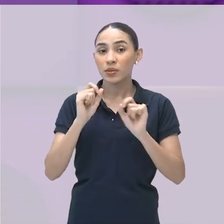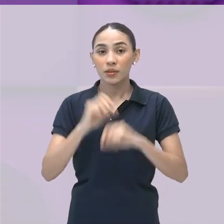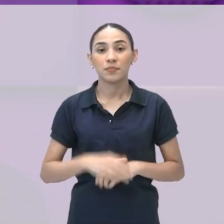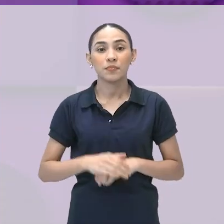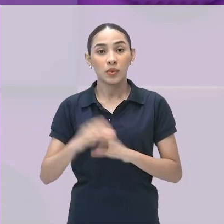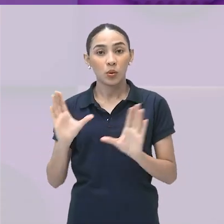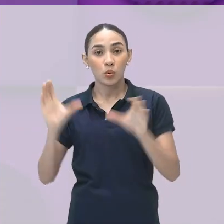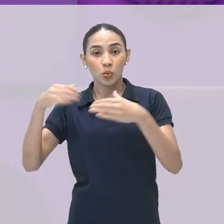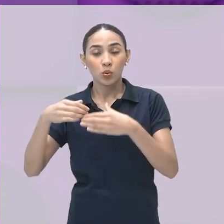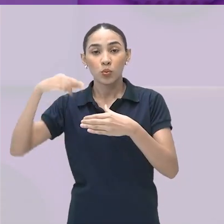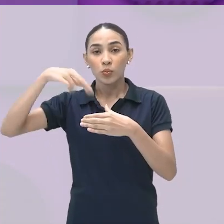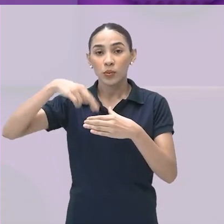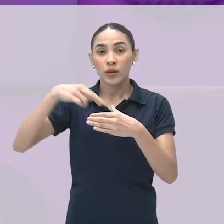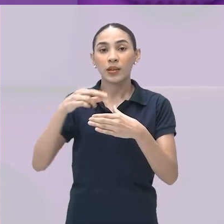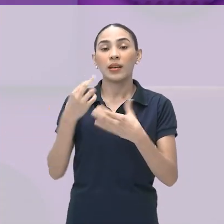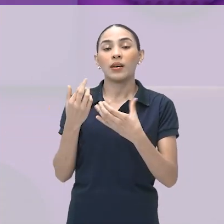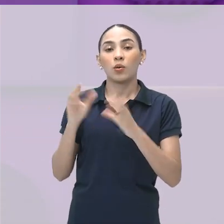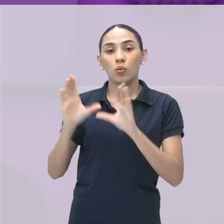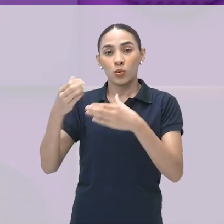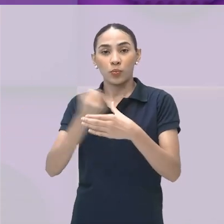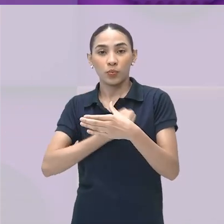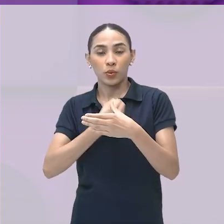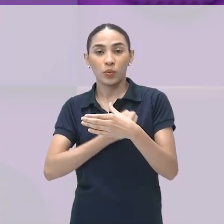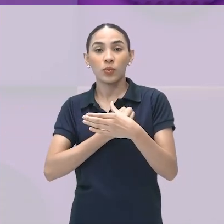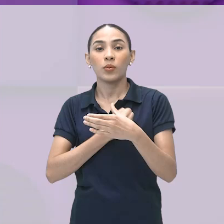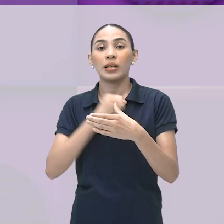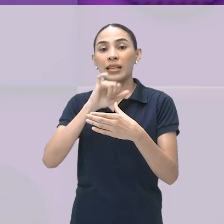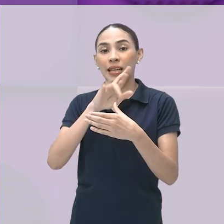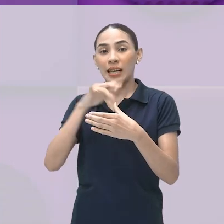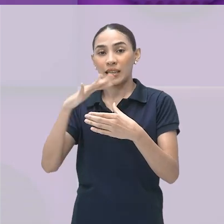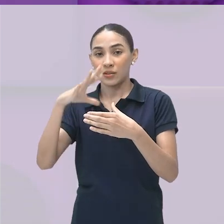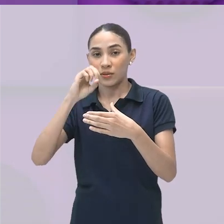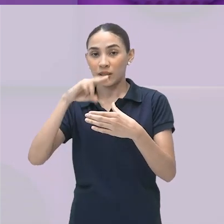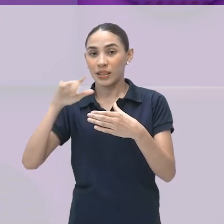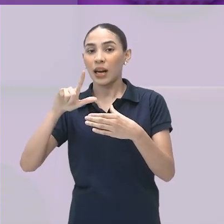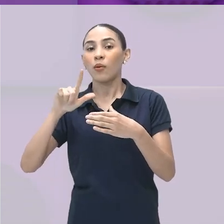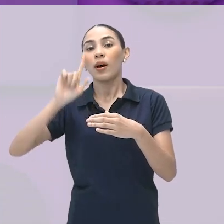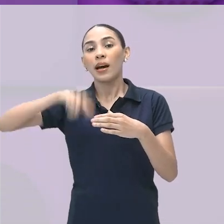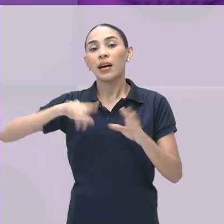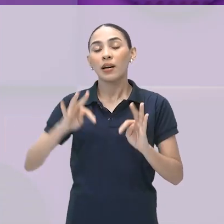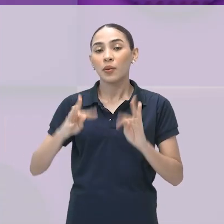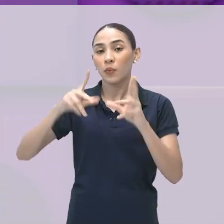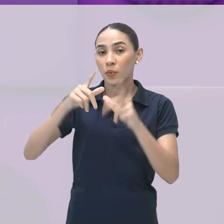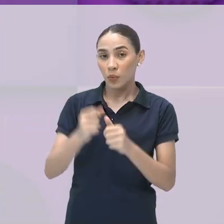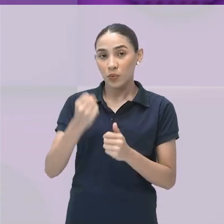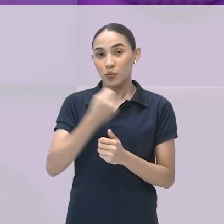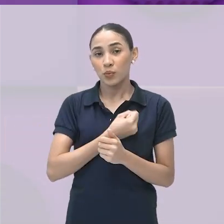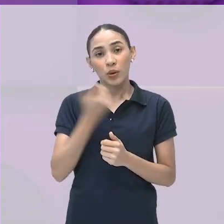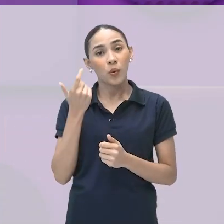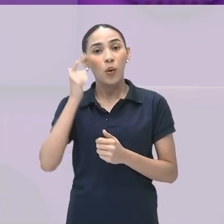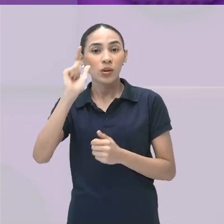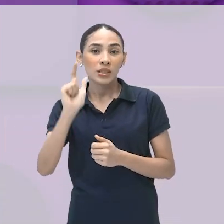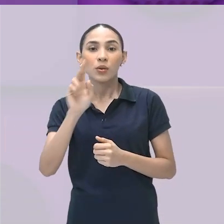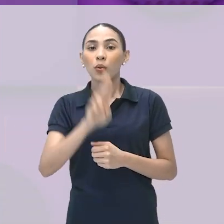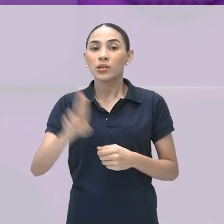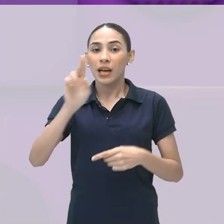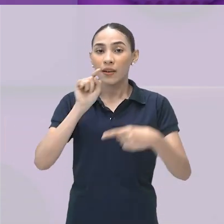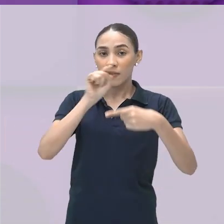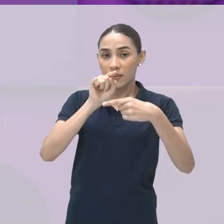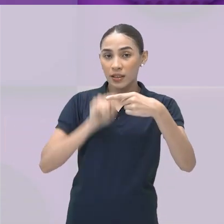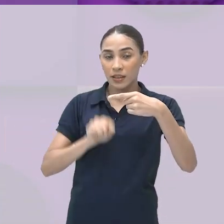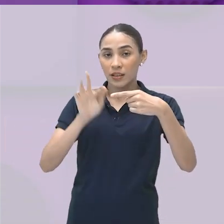os números racionais. Quem são esses números racionais, professor? São todos os números que eu consigo escrever na forma de